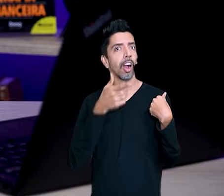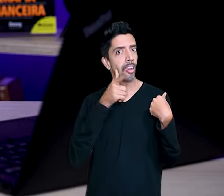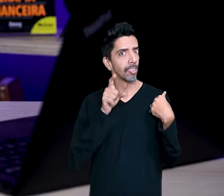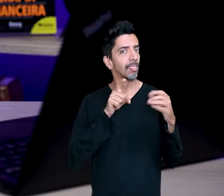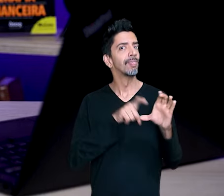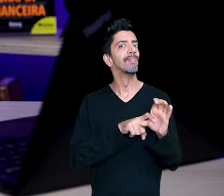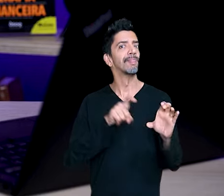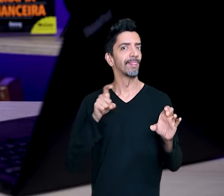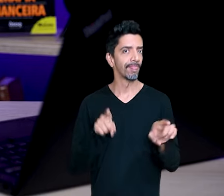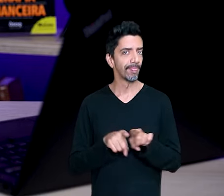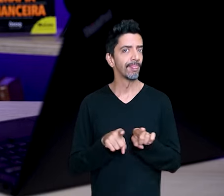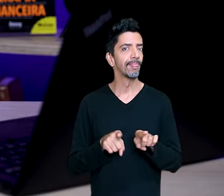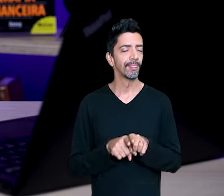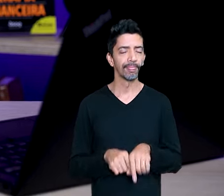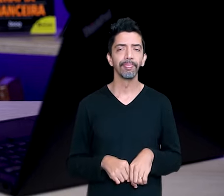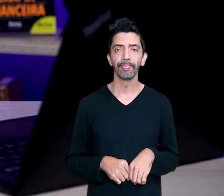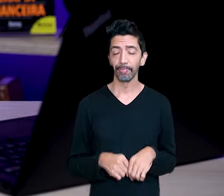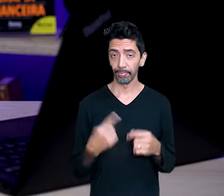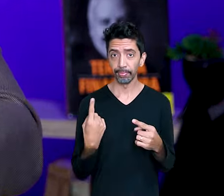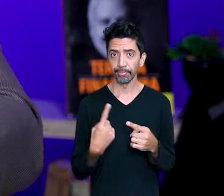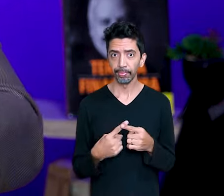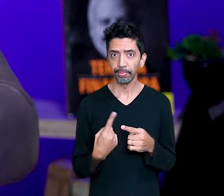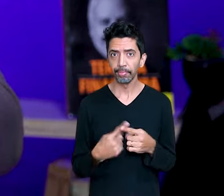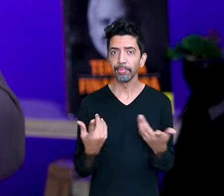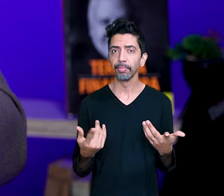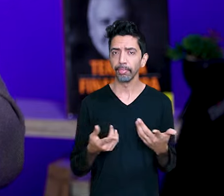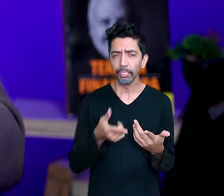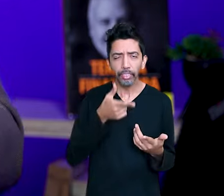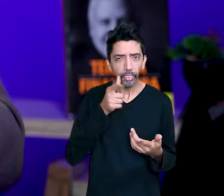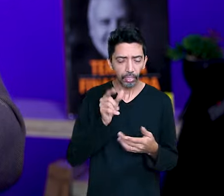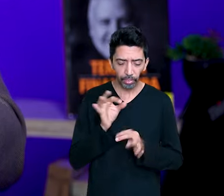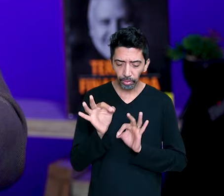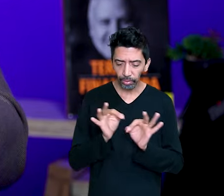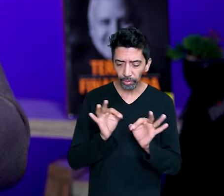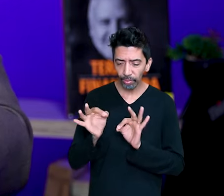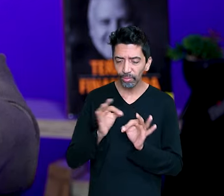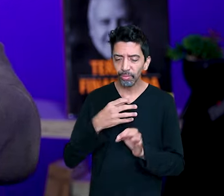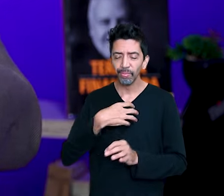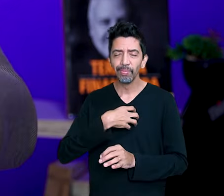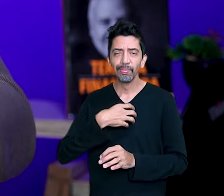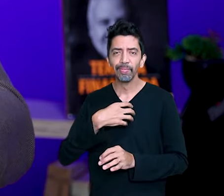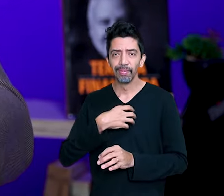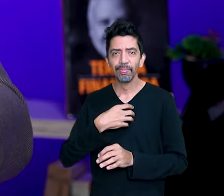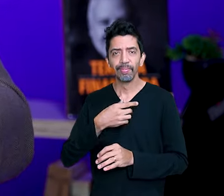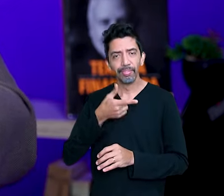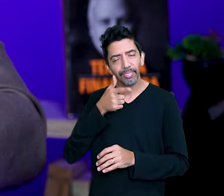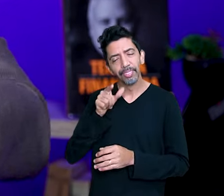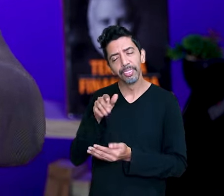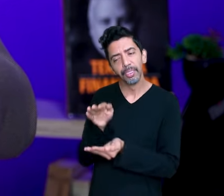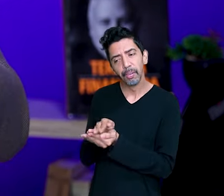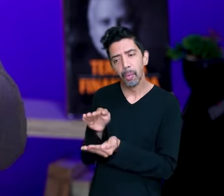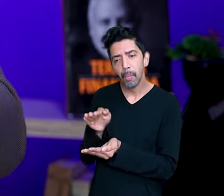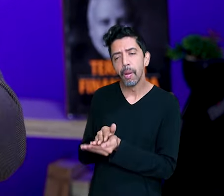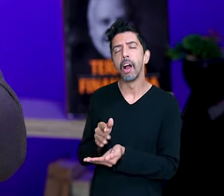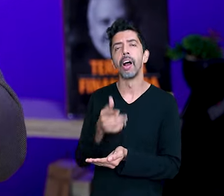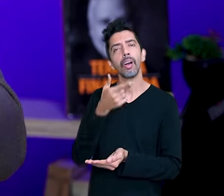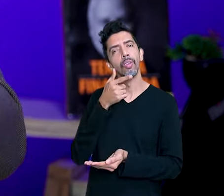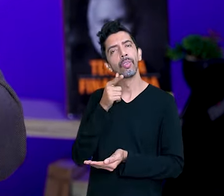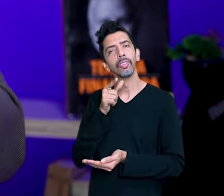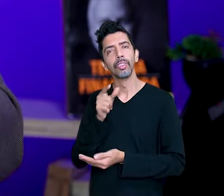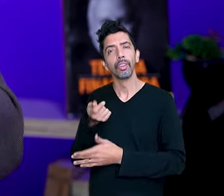seja, pessoas que aplicaram um jeito de fazer, um jeito de poupar, uma forma